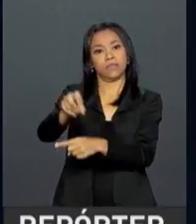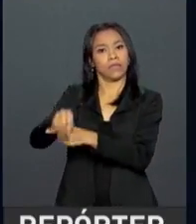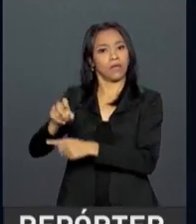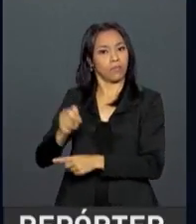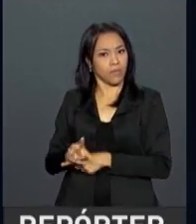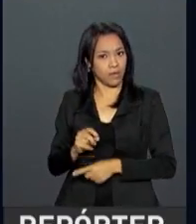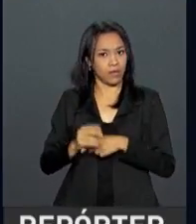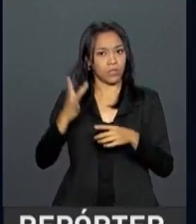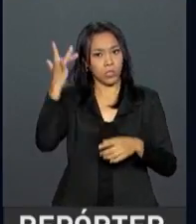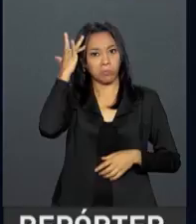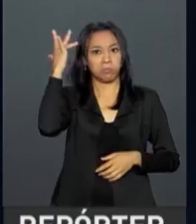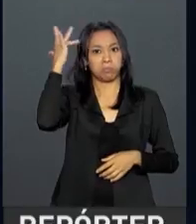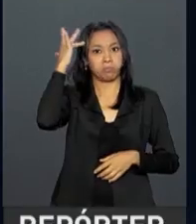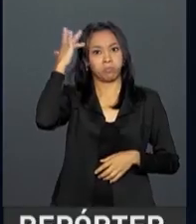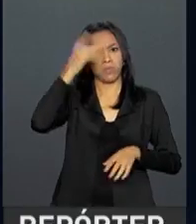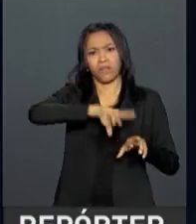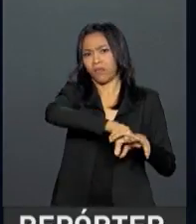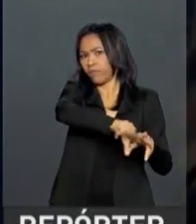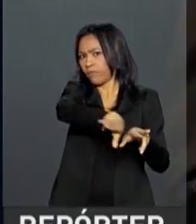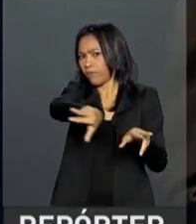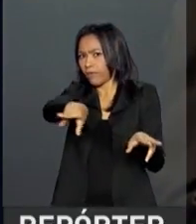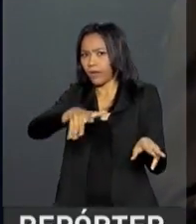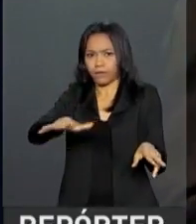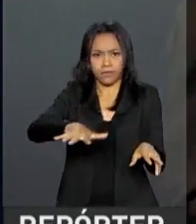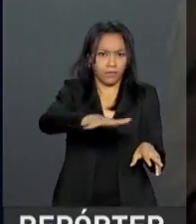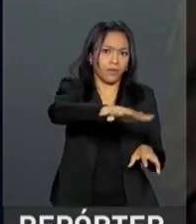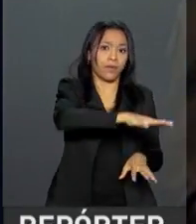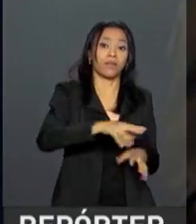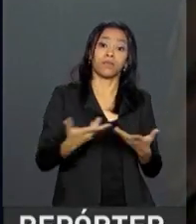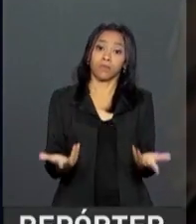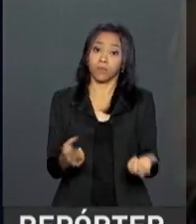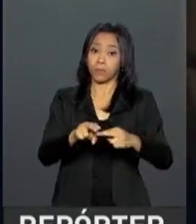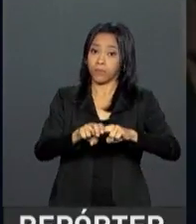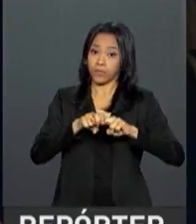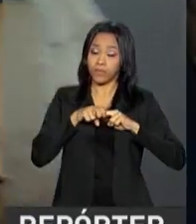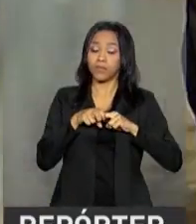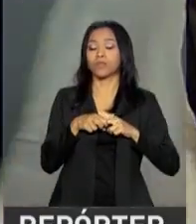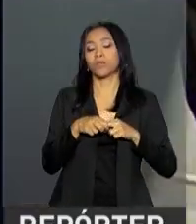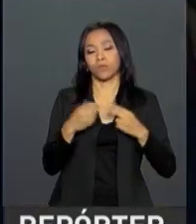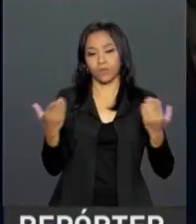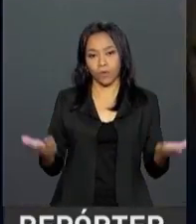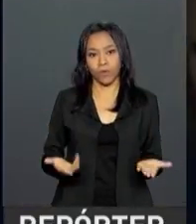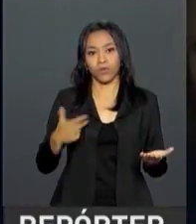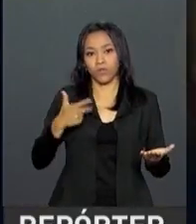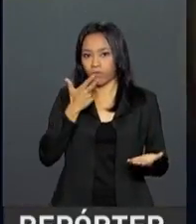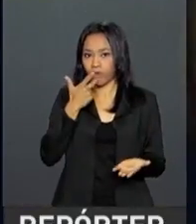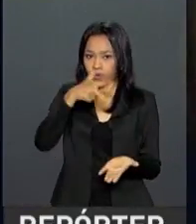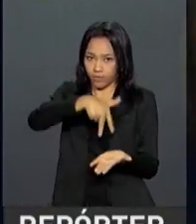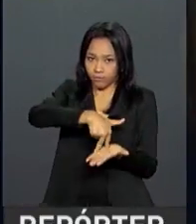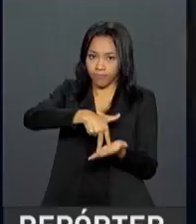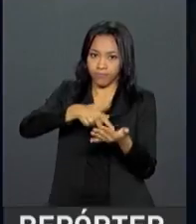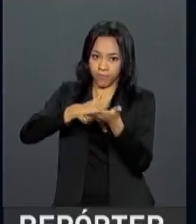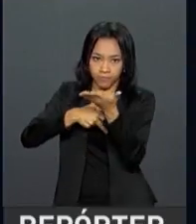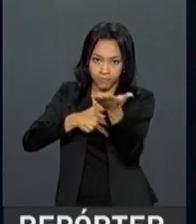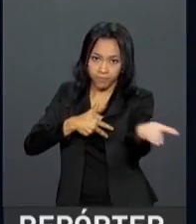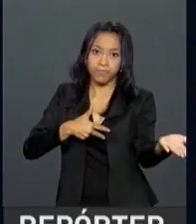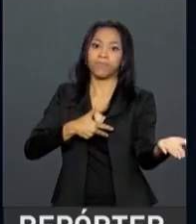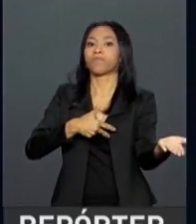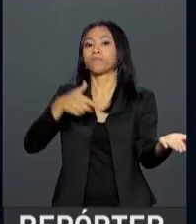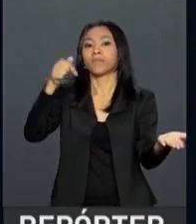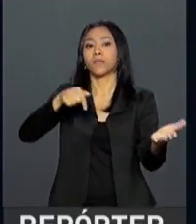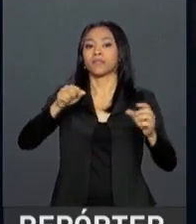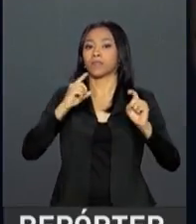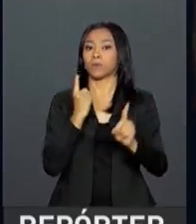mais variados domínios por isso é registo eu enfaticamente esta solenidade